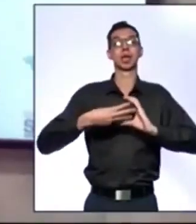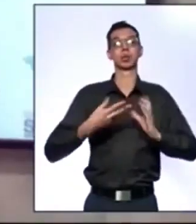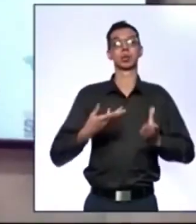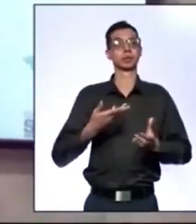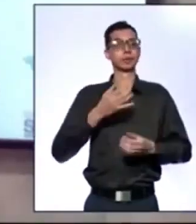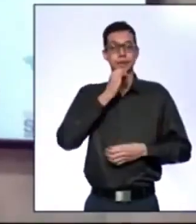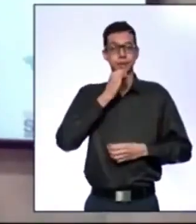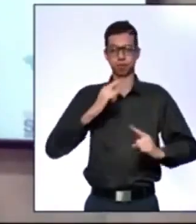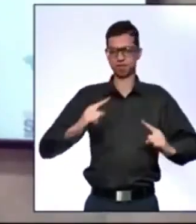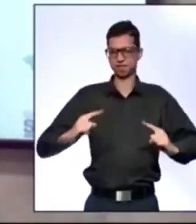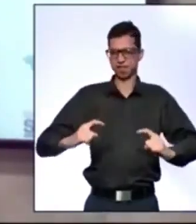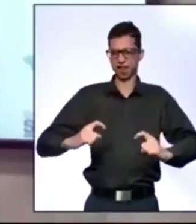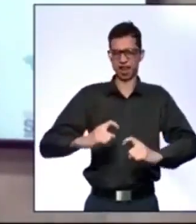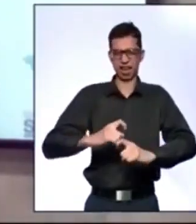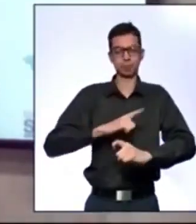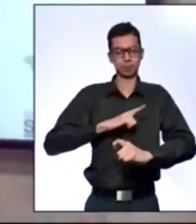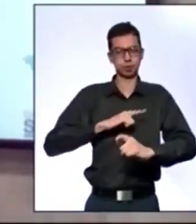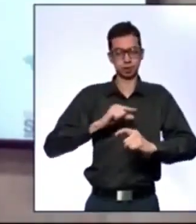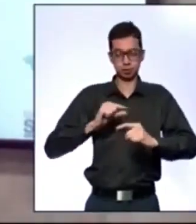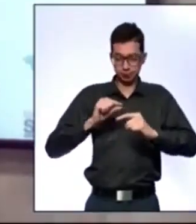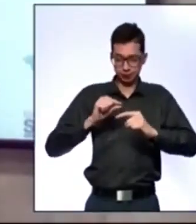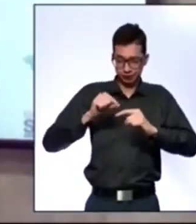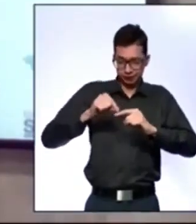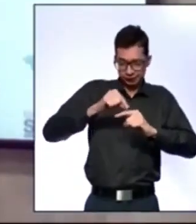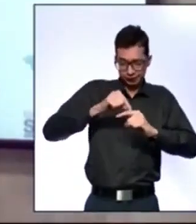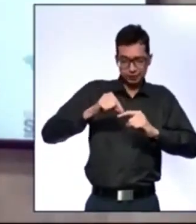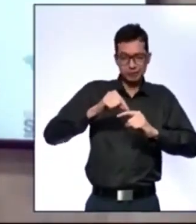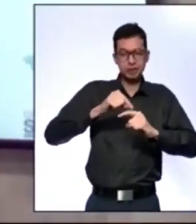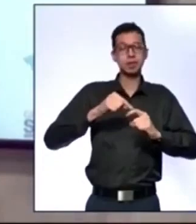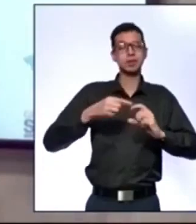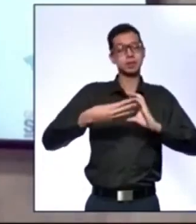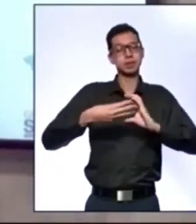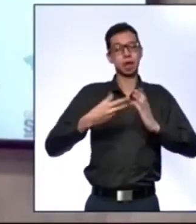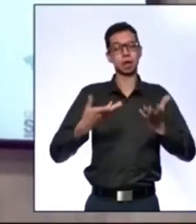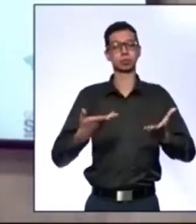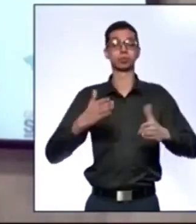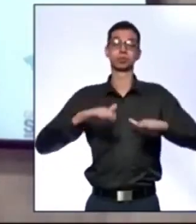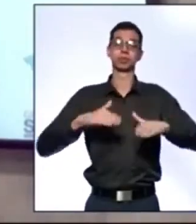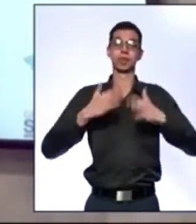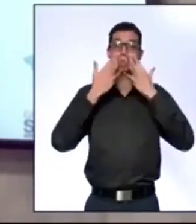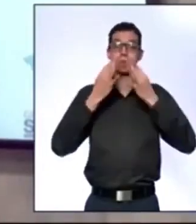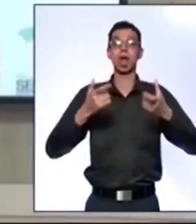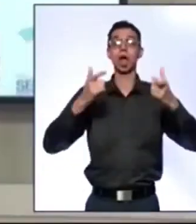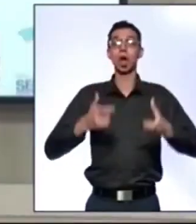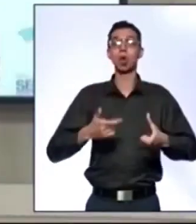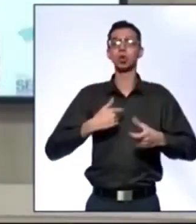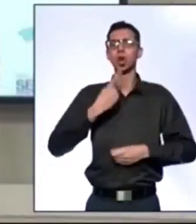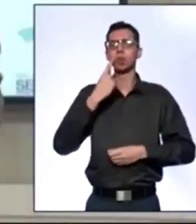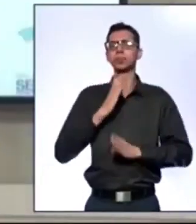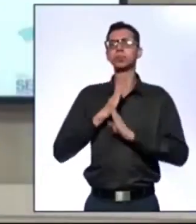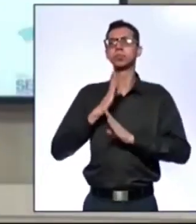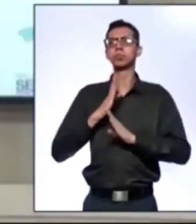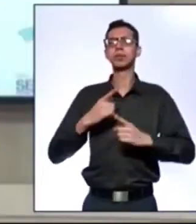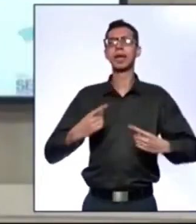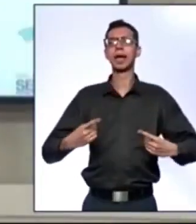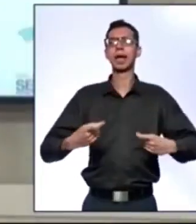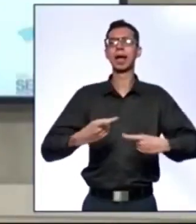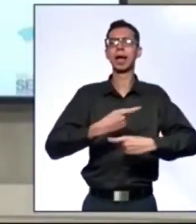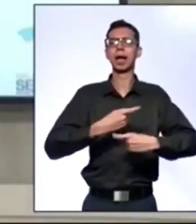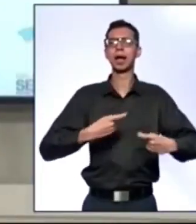verme. Beleza, gente? Então, presta atenção. Aonde que eu encontro antígeno? Eu encontro